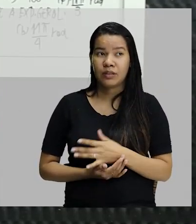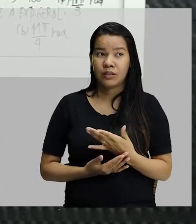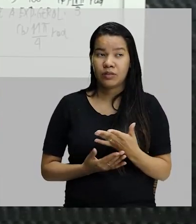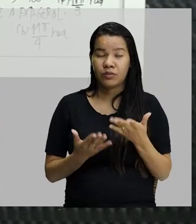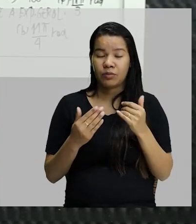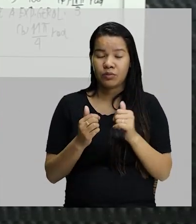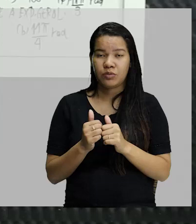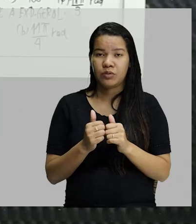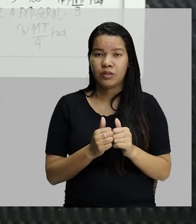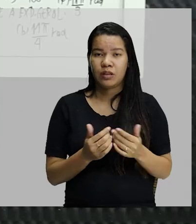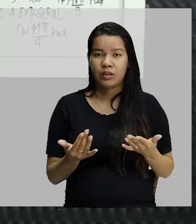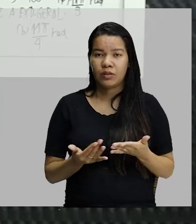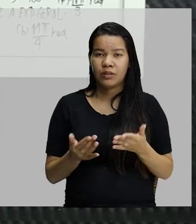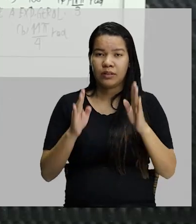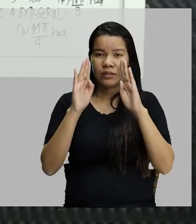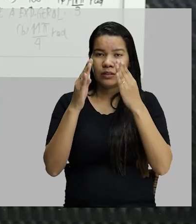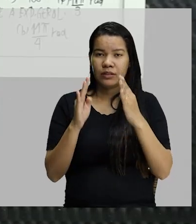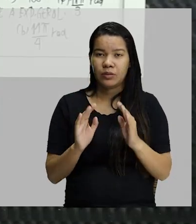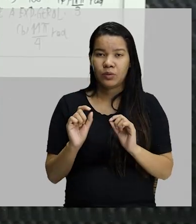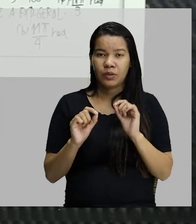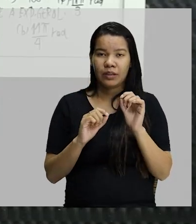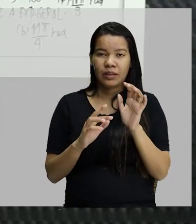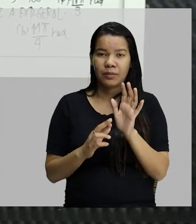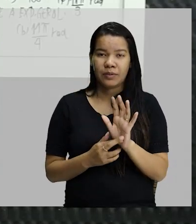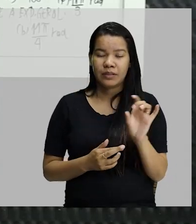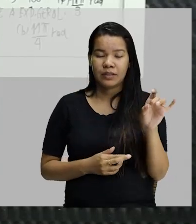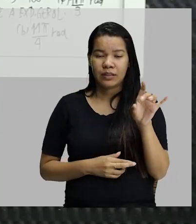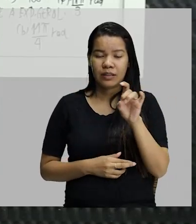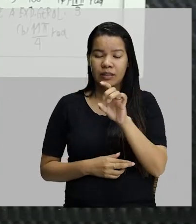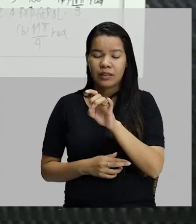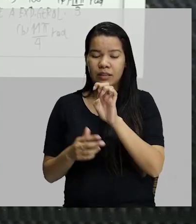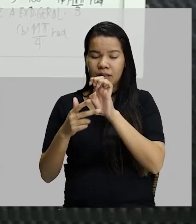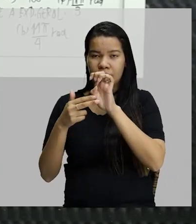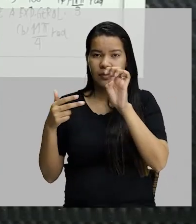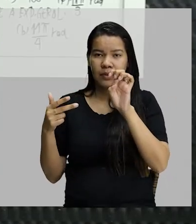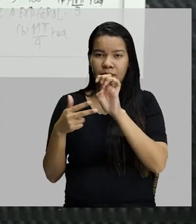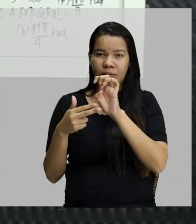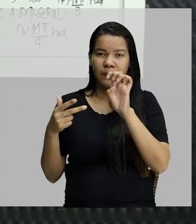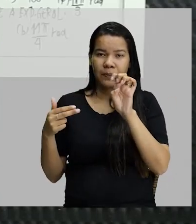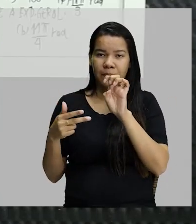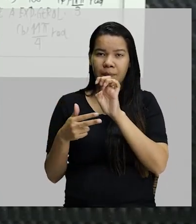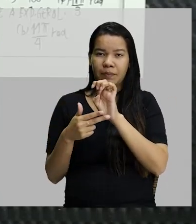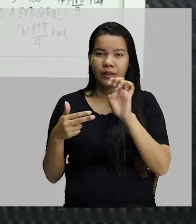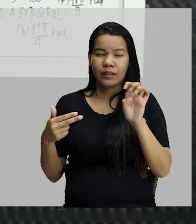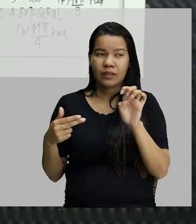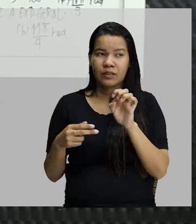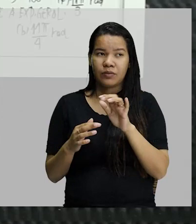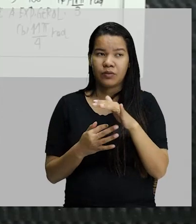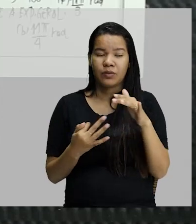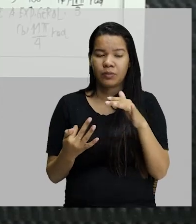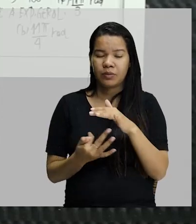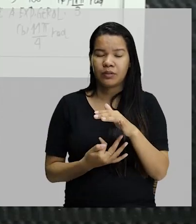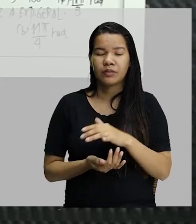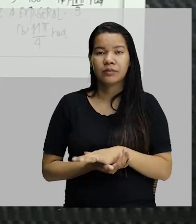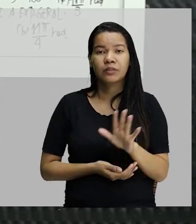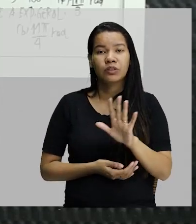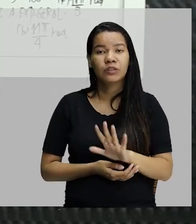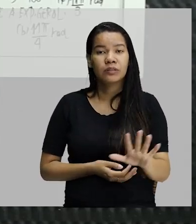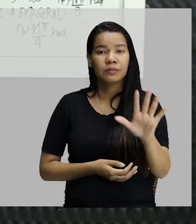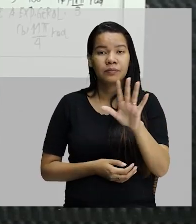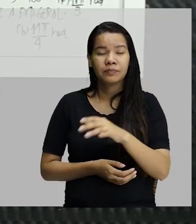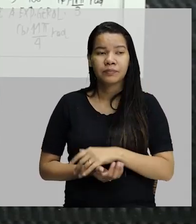Então, vamos analisar o que representa cada elemento dessa fórmula geral aí.